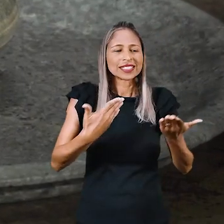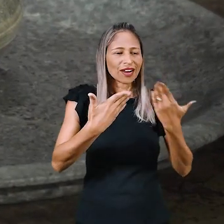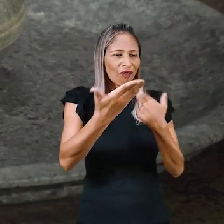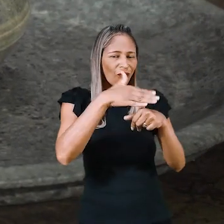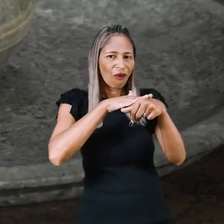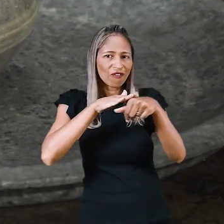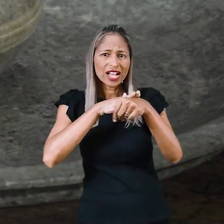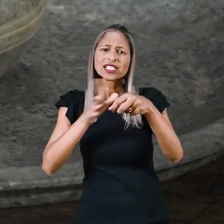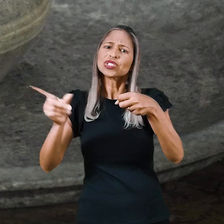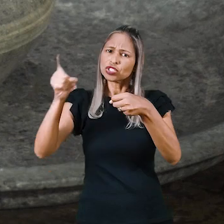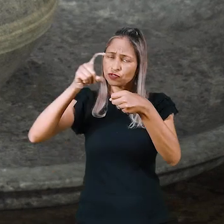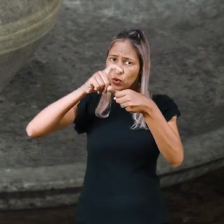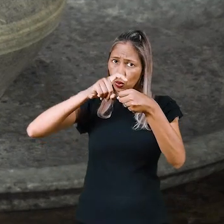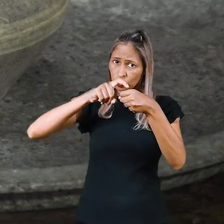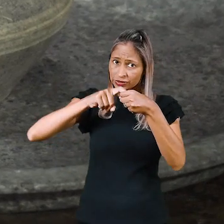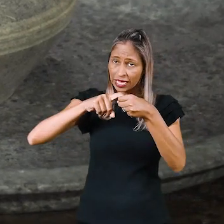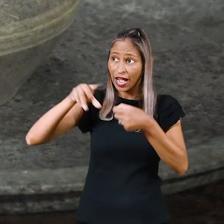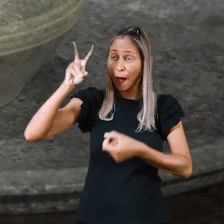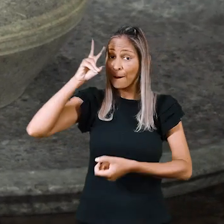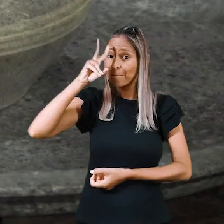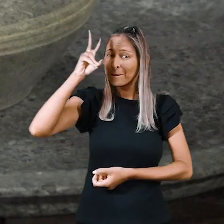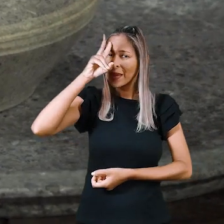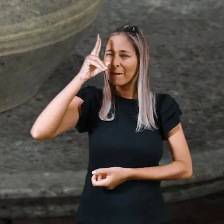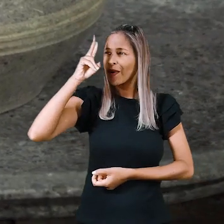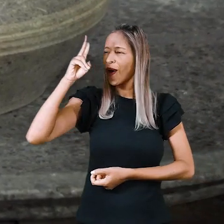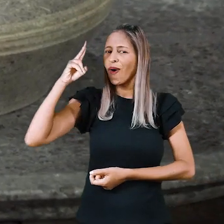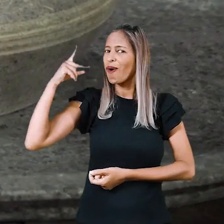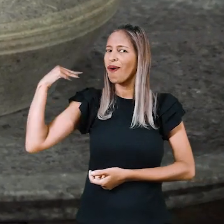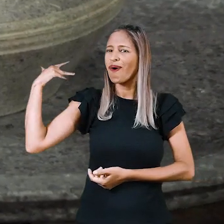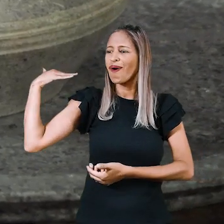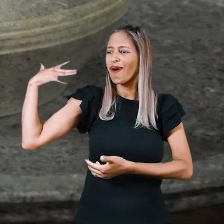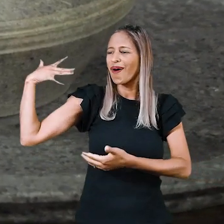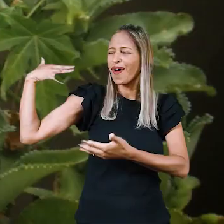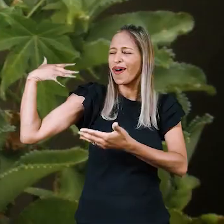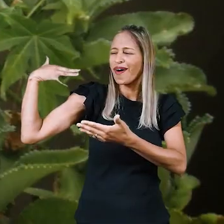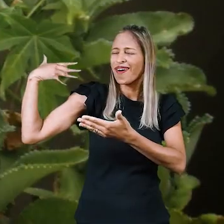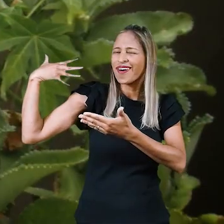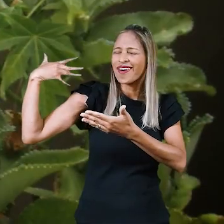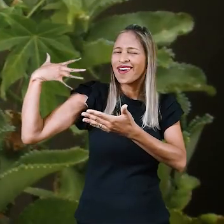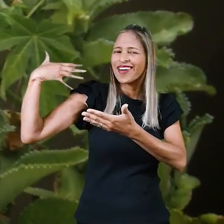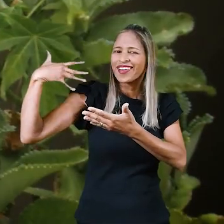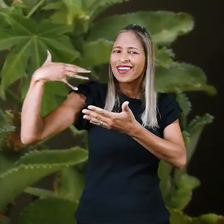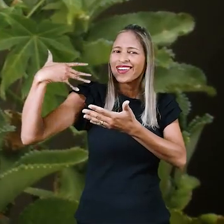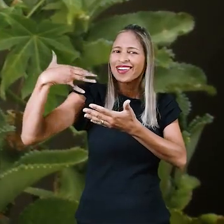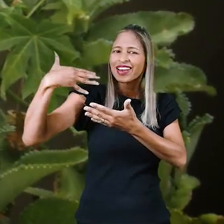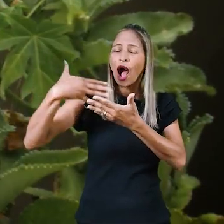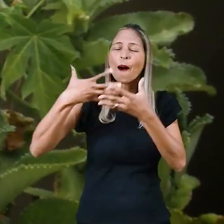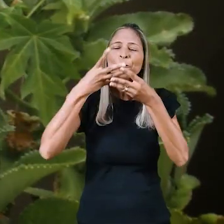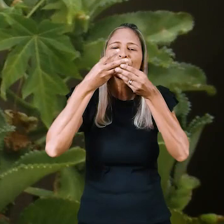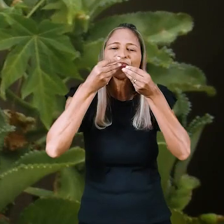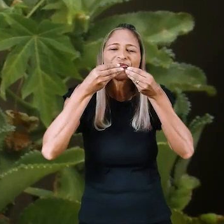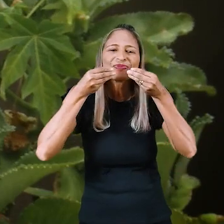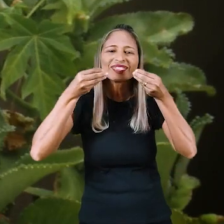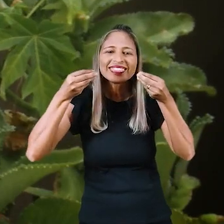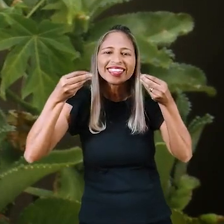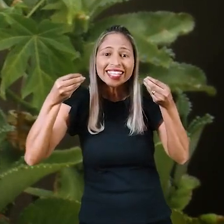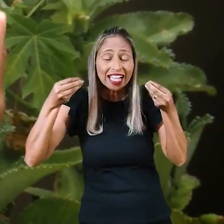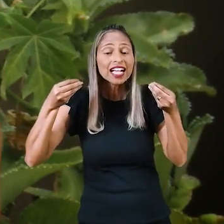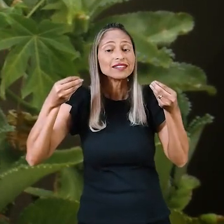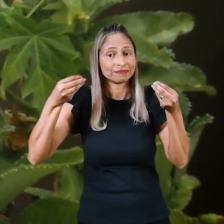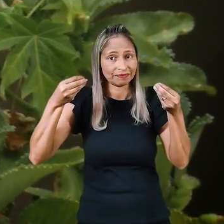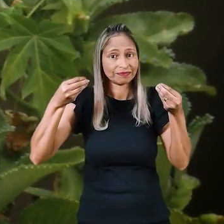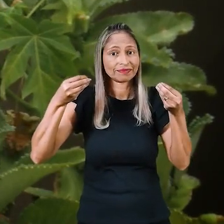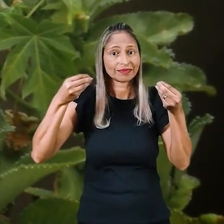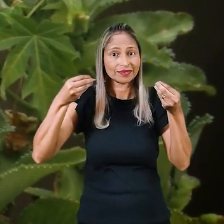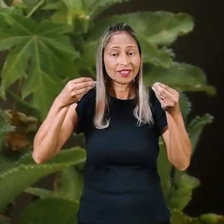essa discussão da retomada dessa memória, né, a gente vai ressignificar o nosso paladar e a